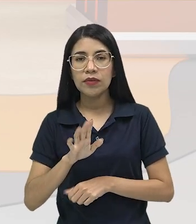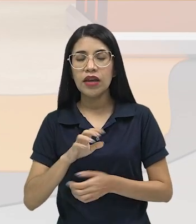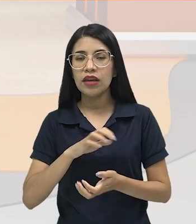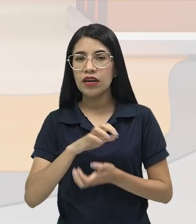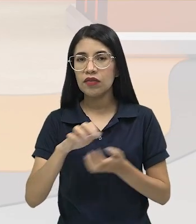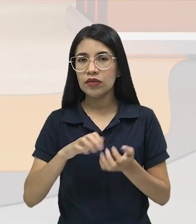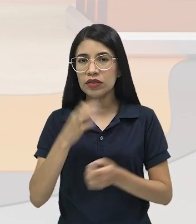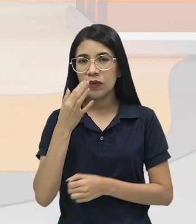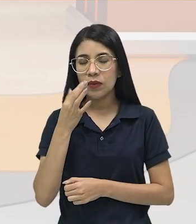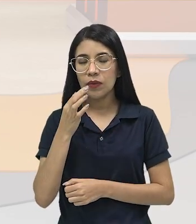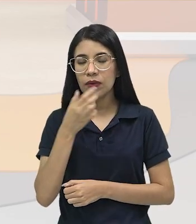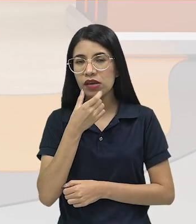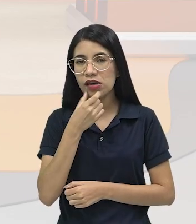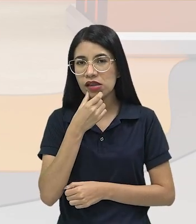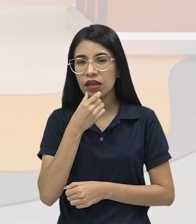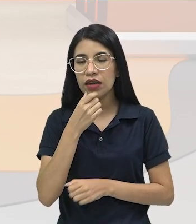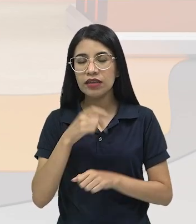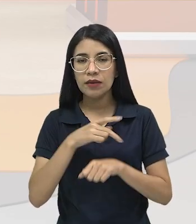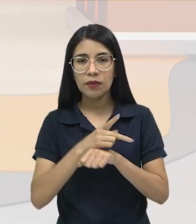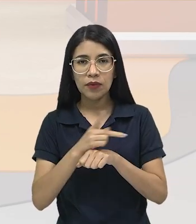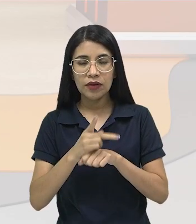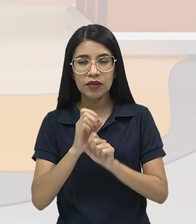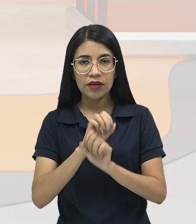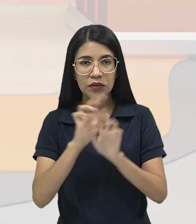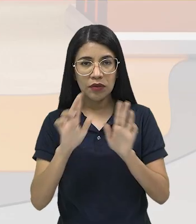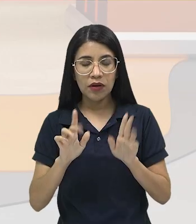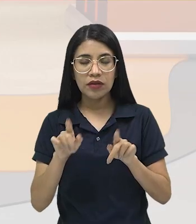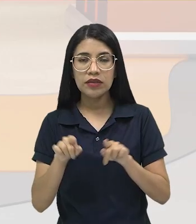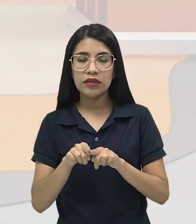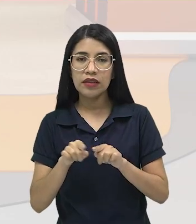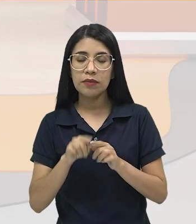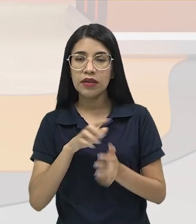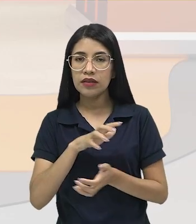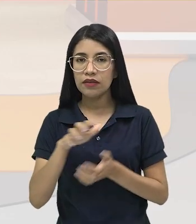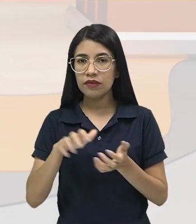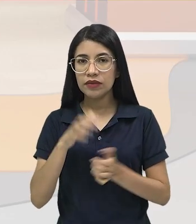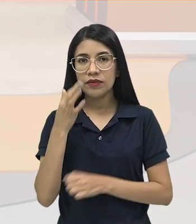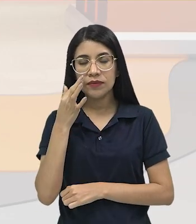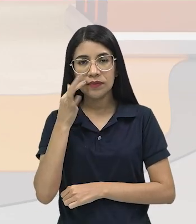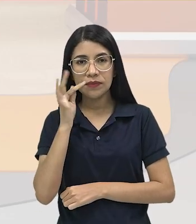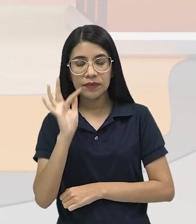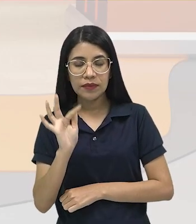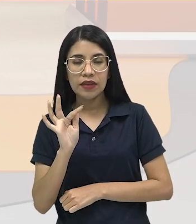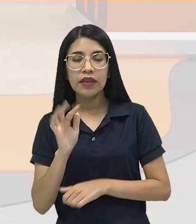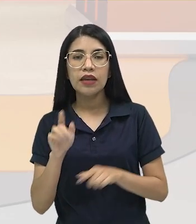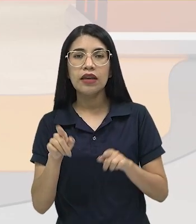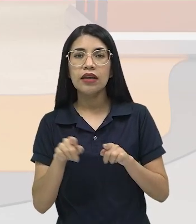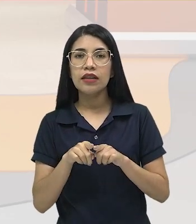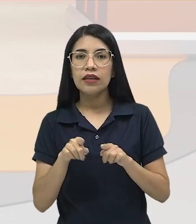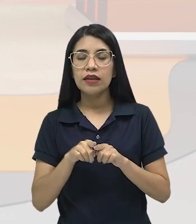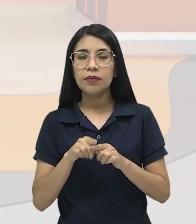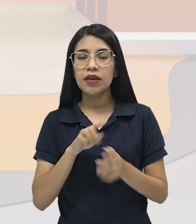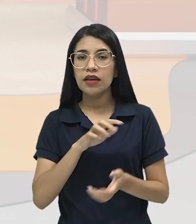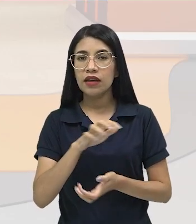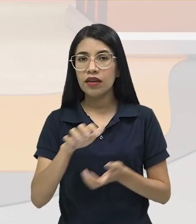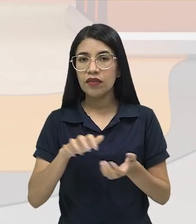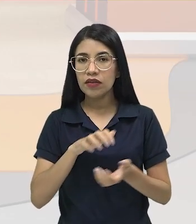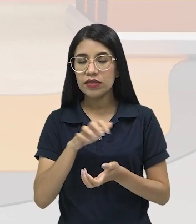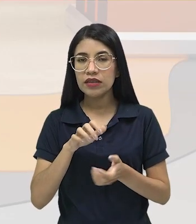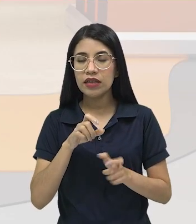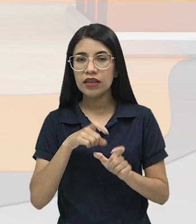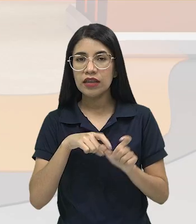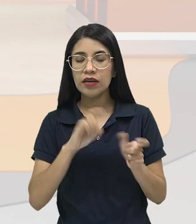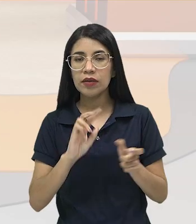revoluções inglesas, a puritana e a gloriosa, nós já vimos a Revolução Francesa, nós vimos também a Revolução ou